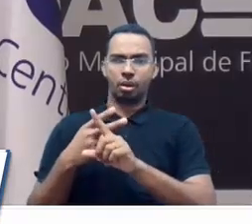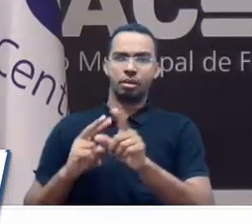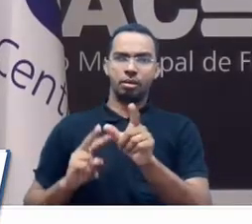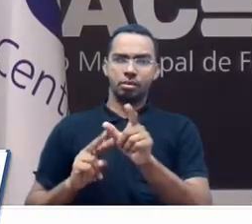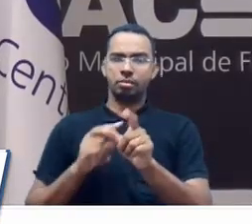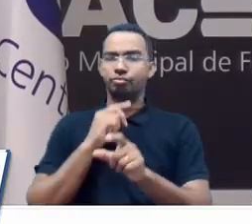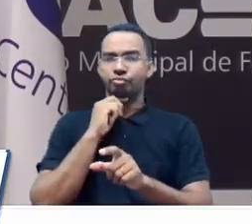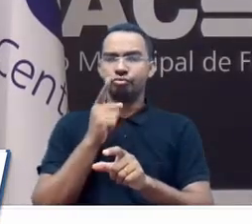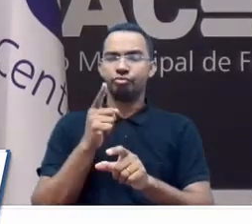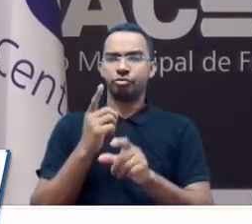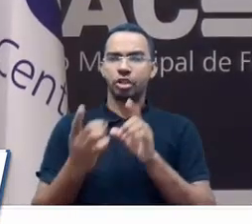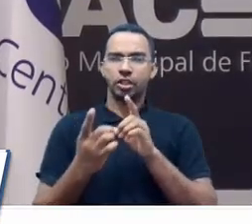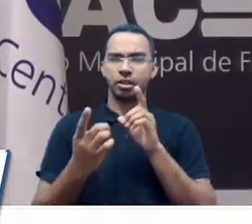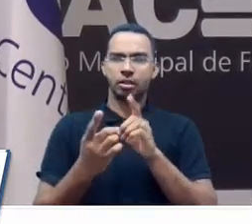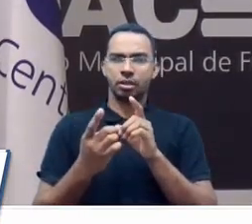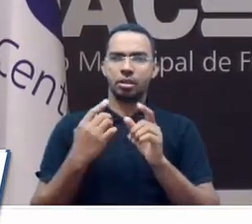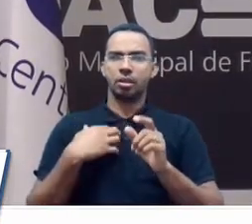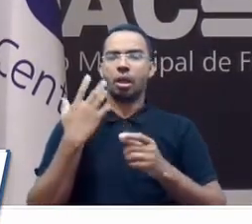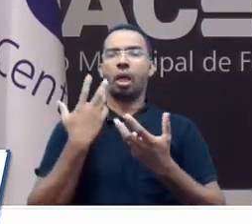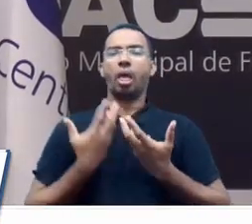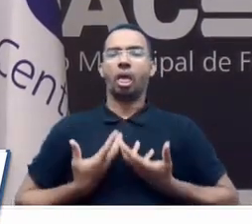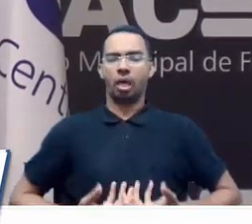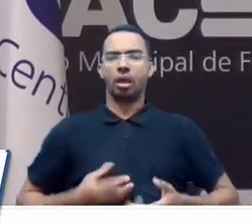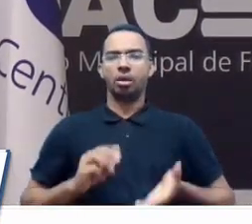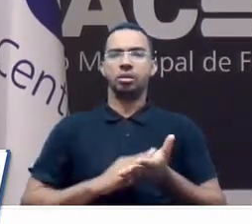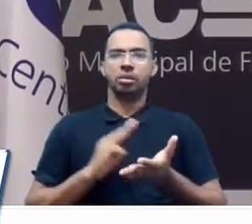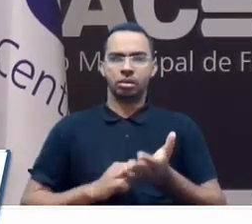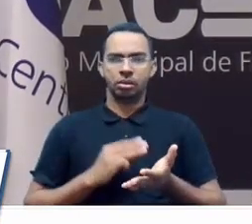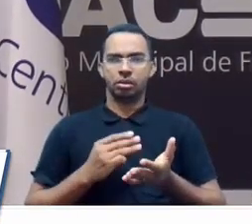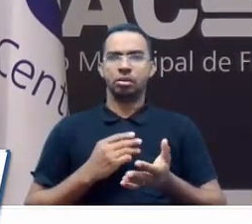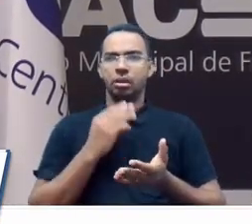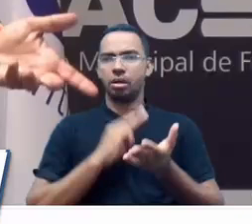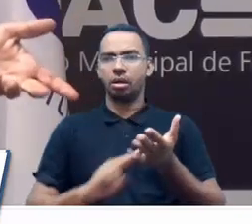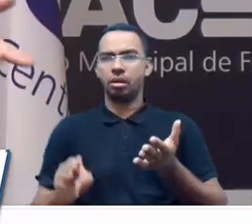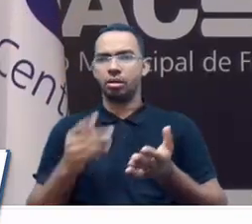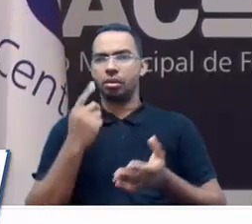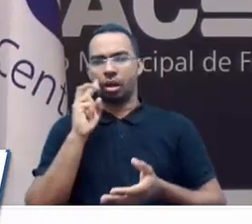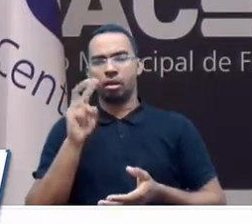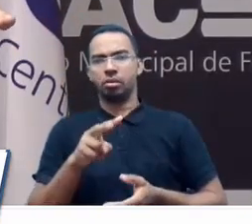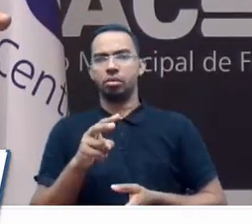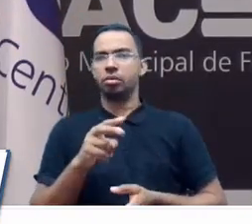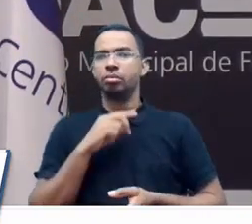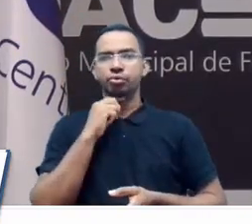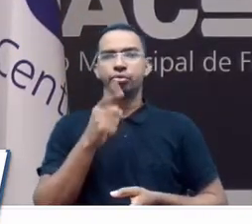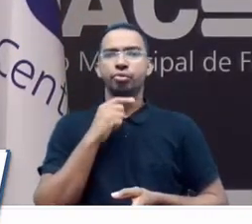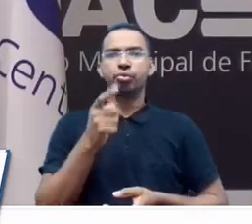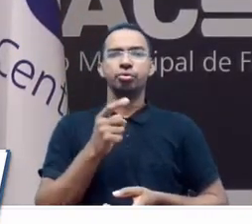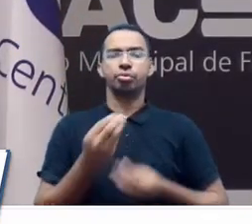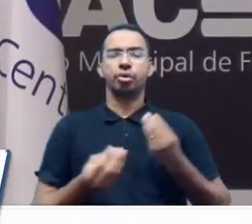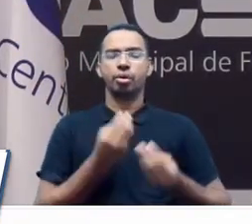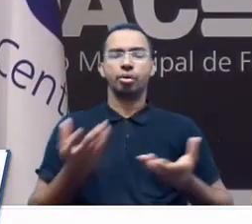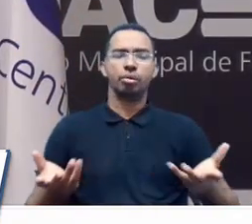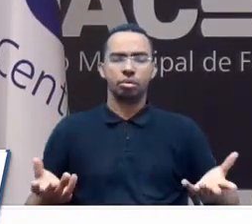consegue atender. Eu canso de receber mensagem aqui falando assim, te mandei uma mensagem, você não me responde. Não responde mesmo, não dá conta, gente.